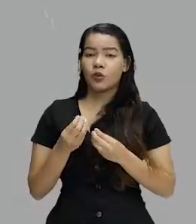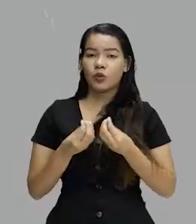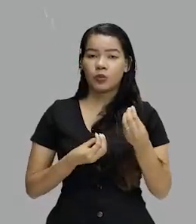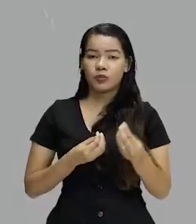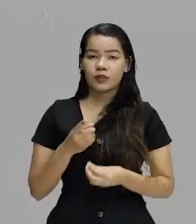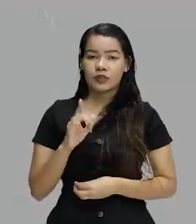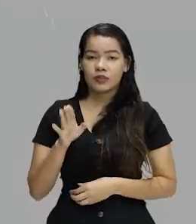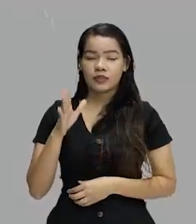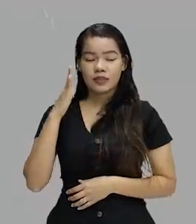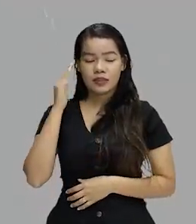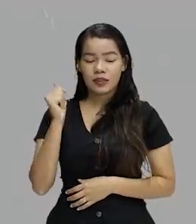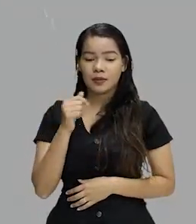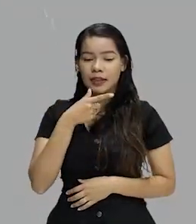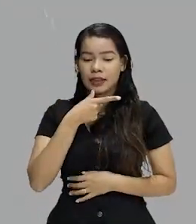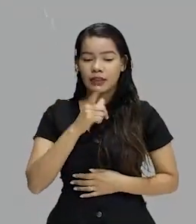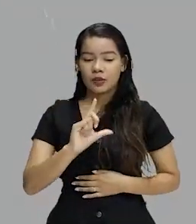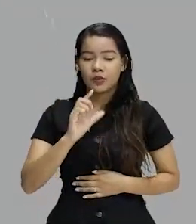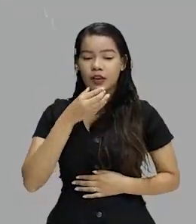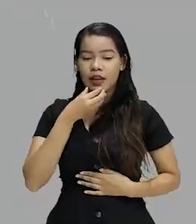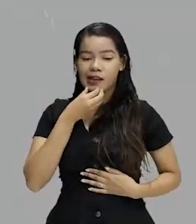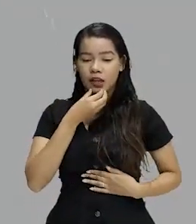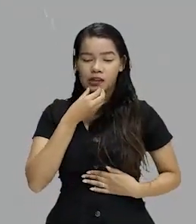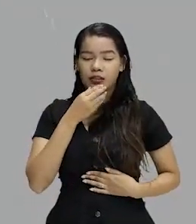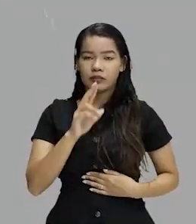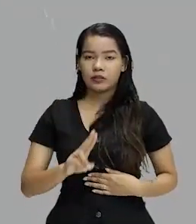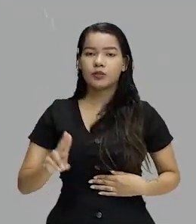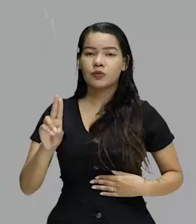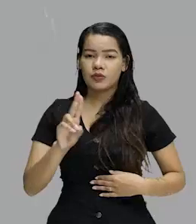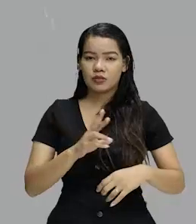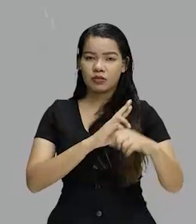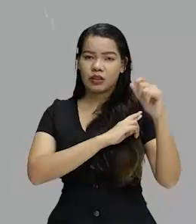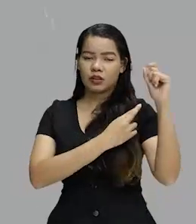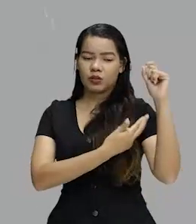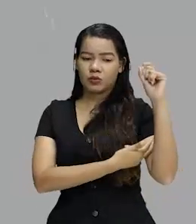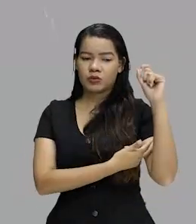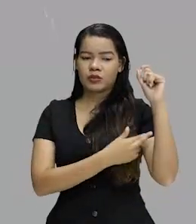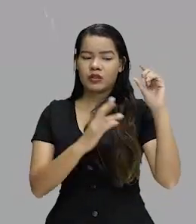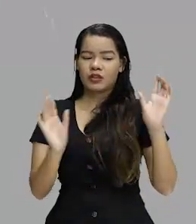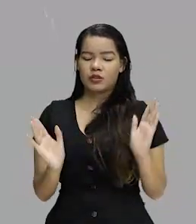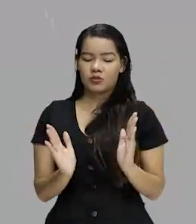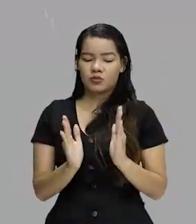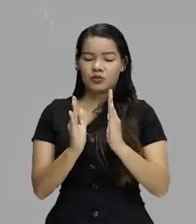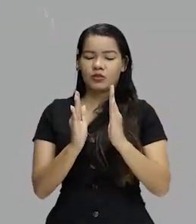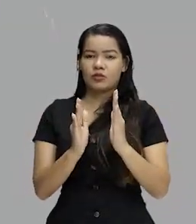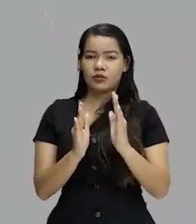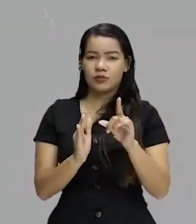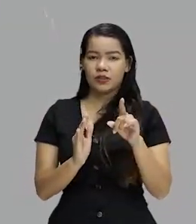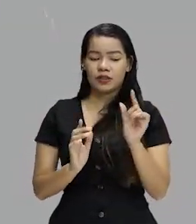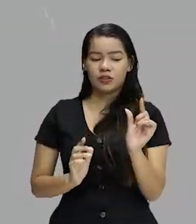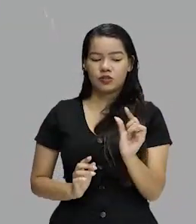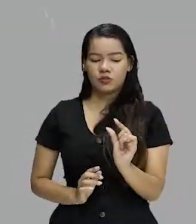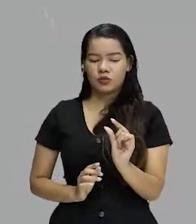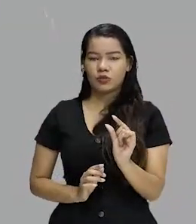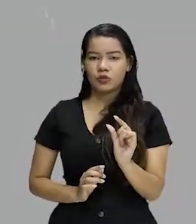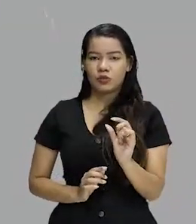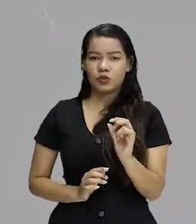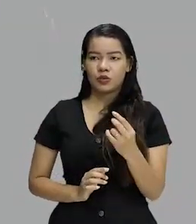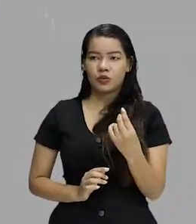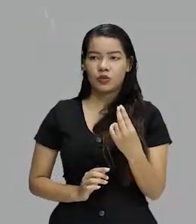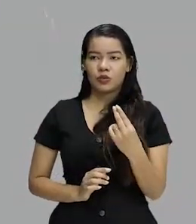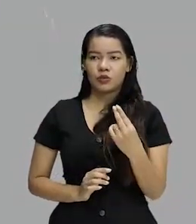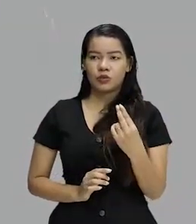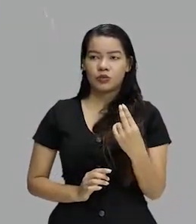vocês sabem, a língua inglesa utiliza bastante esse recurso das reduções, né, de você diminuir, de você